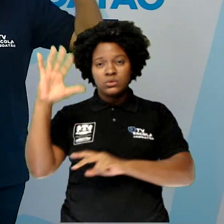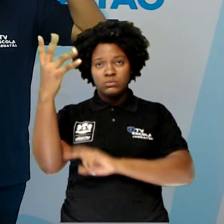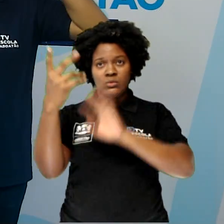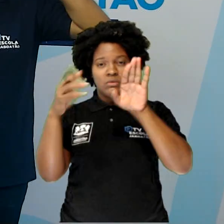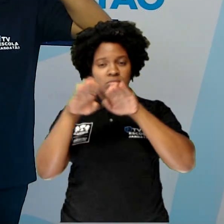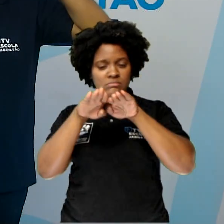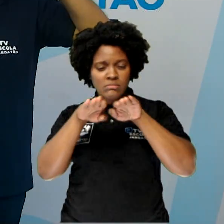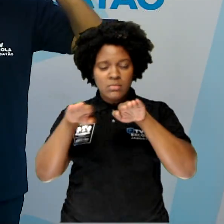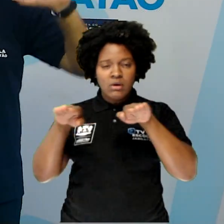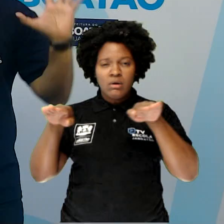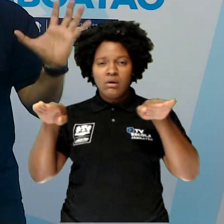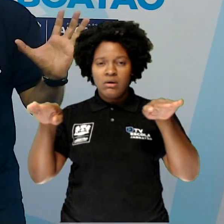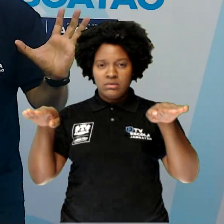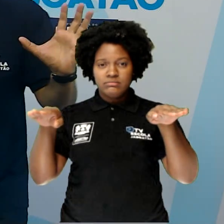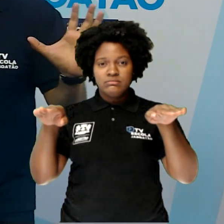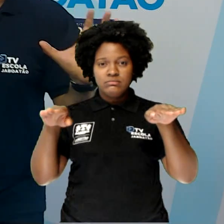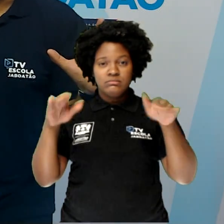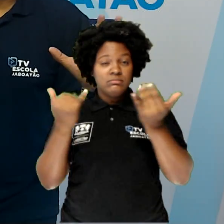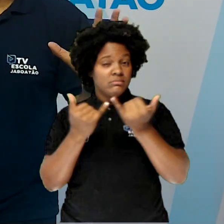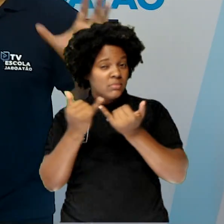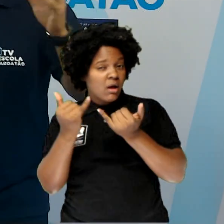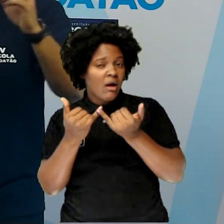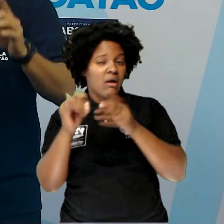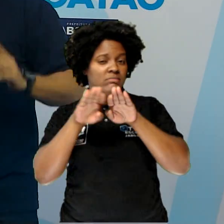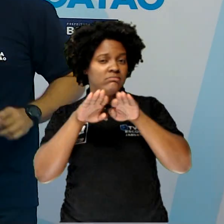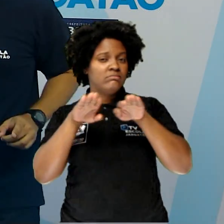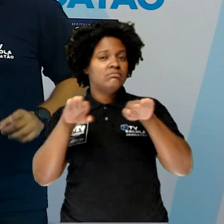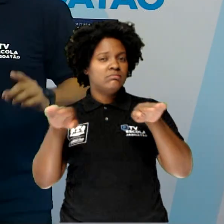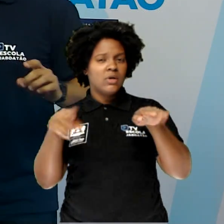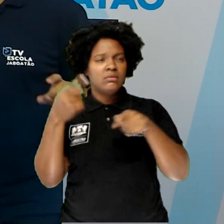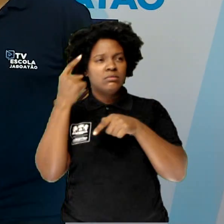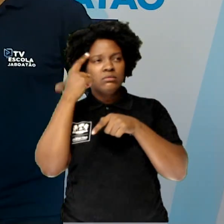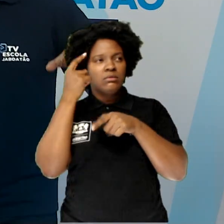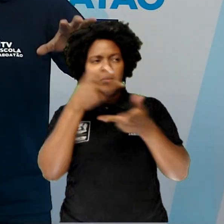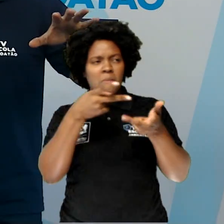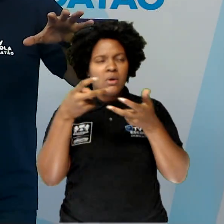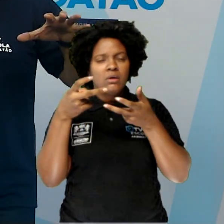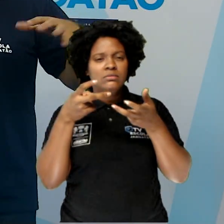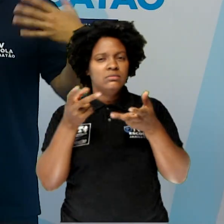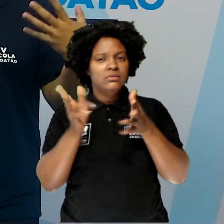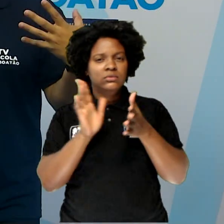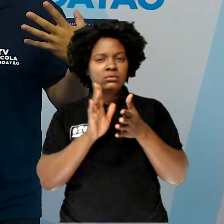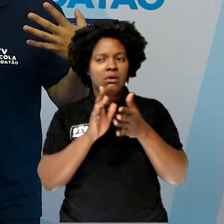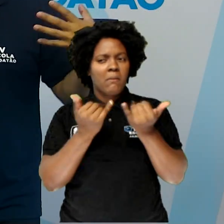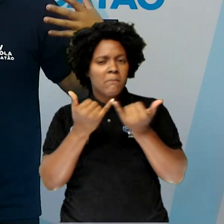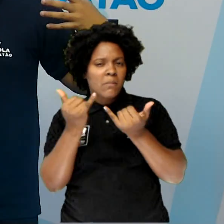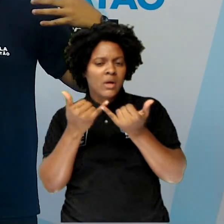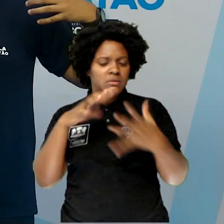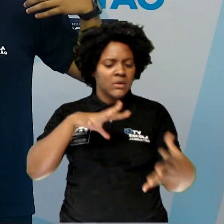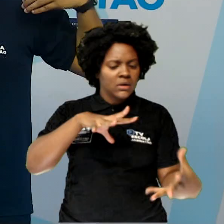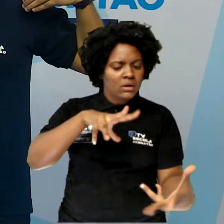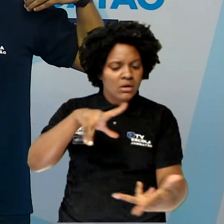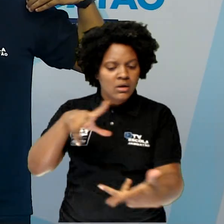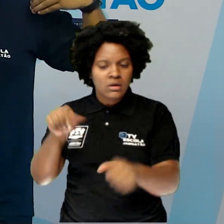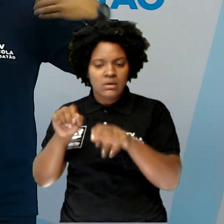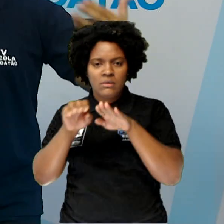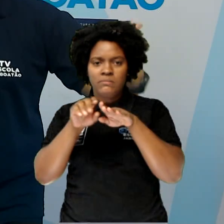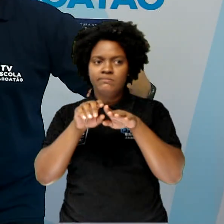né? Parece, muitas vezes, não sei se você já teve essa percepção, parece que o planeta